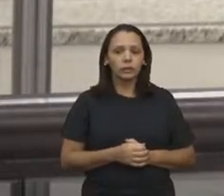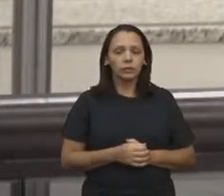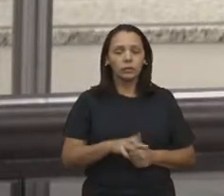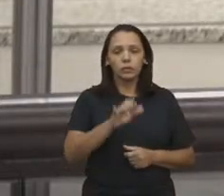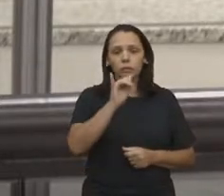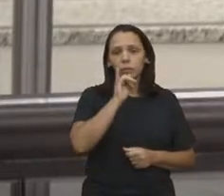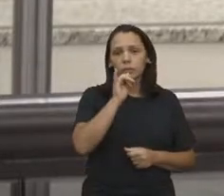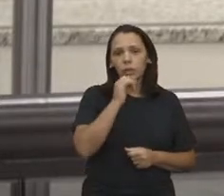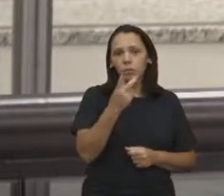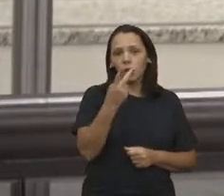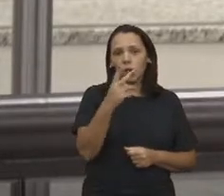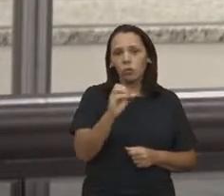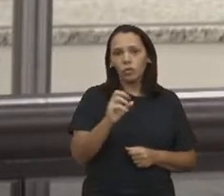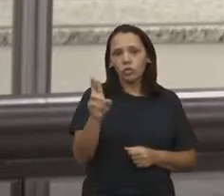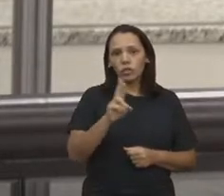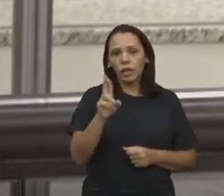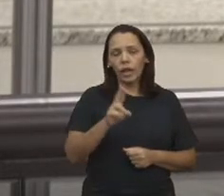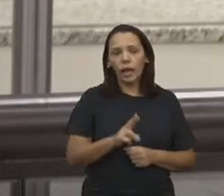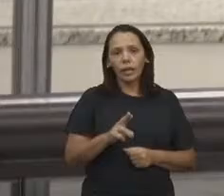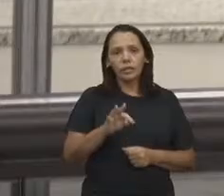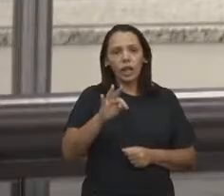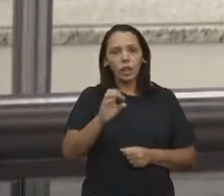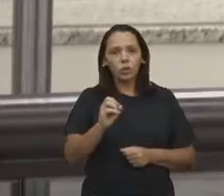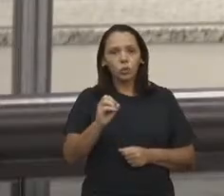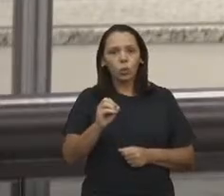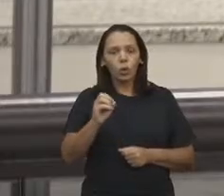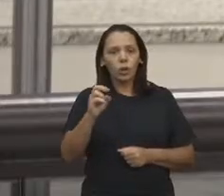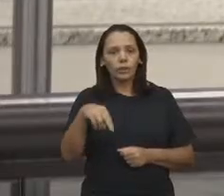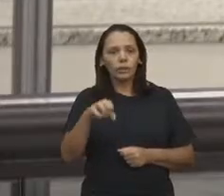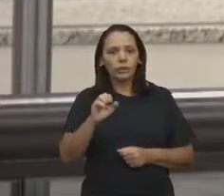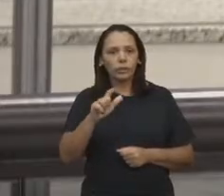tonelada, R$15. Quanto?